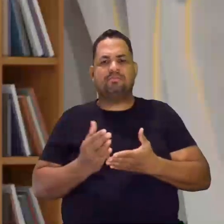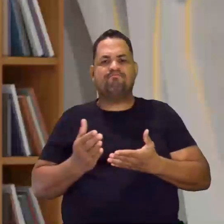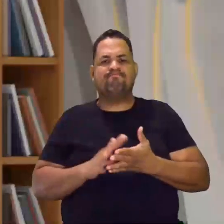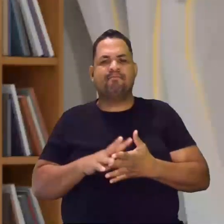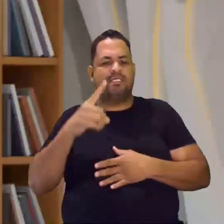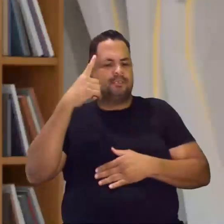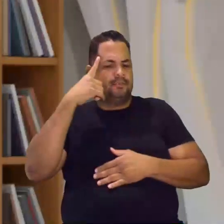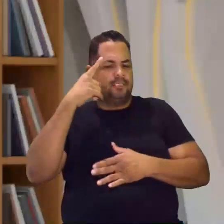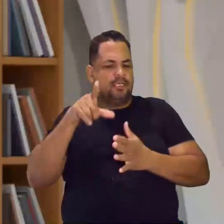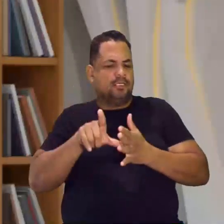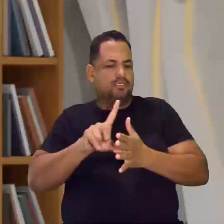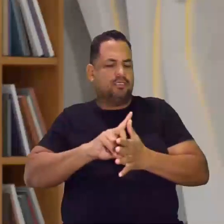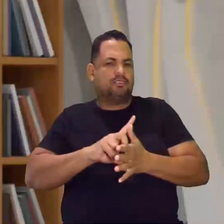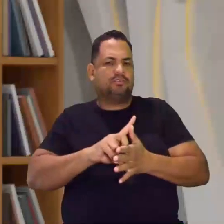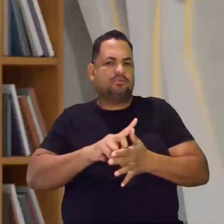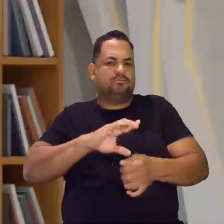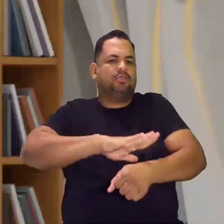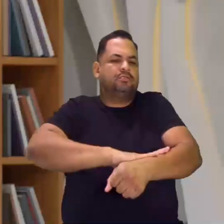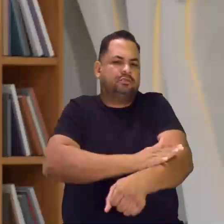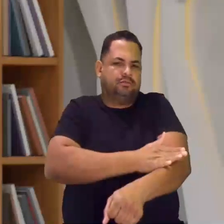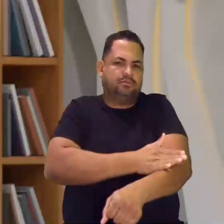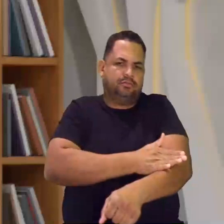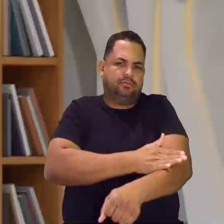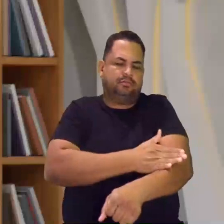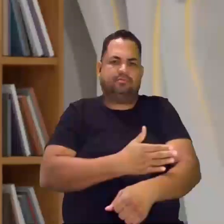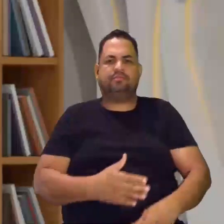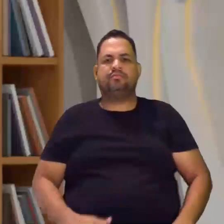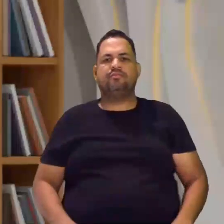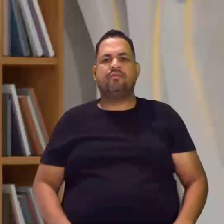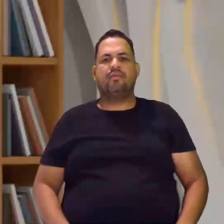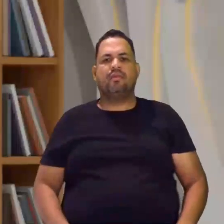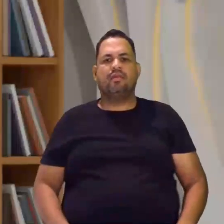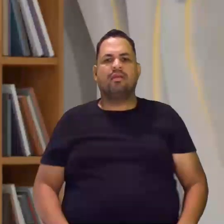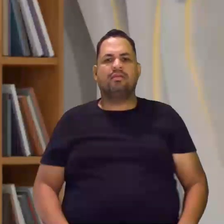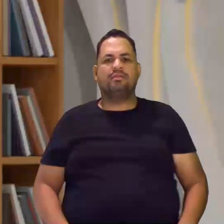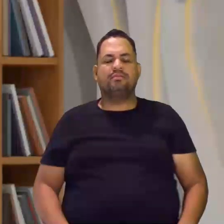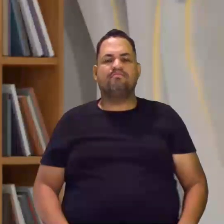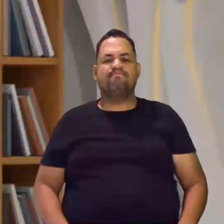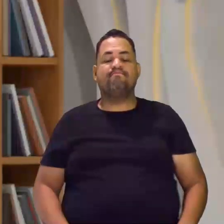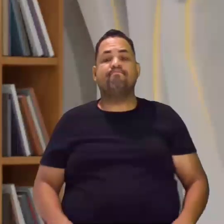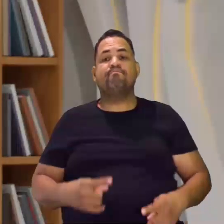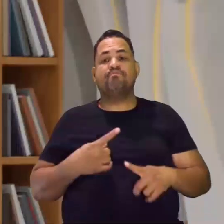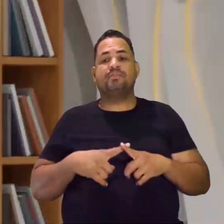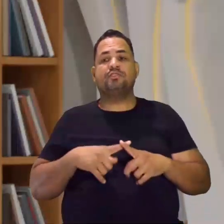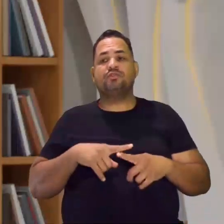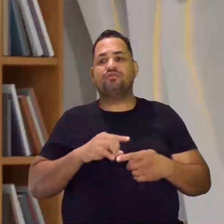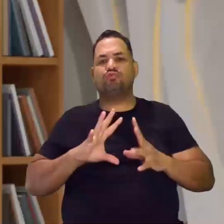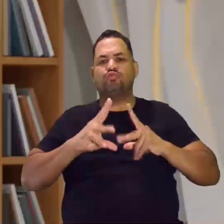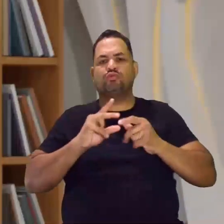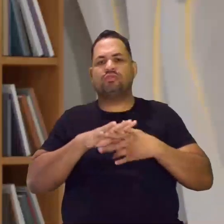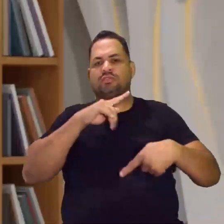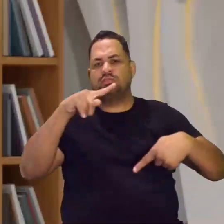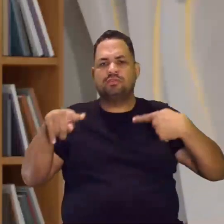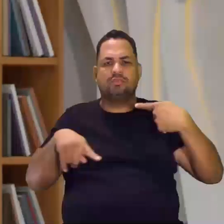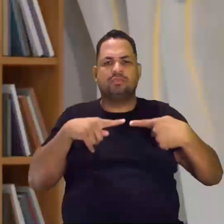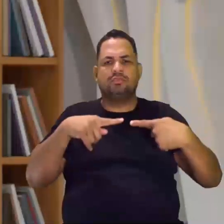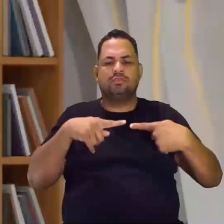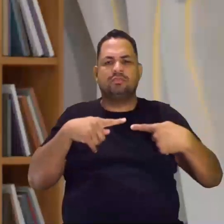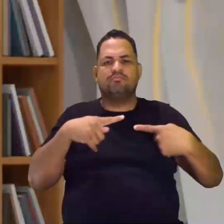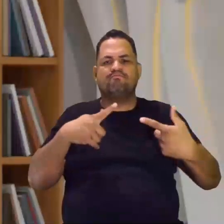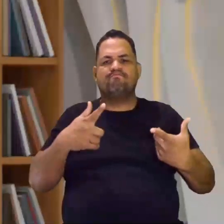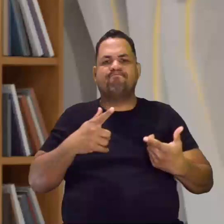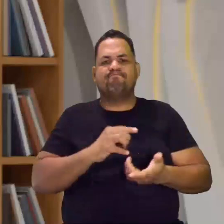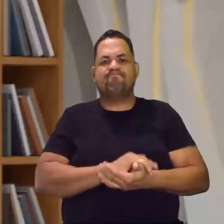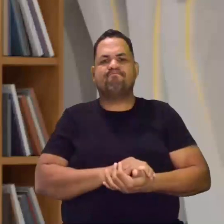antirracista, né? Porque a gente viu que isso foi tudo intencional, com o objetivo de